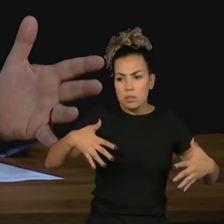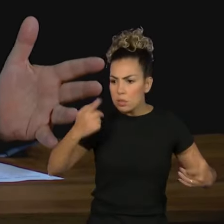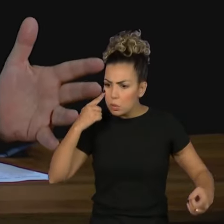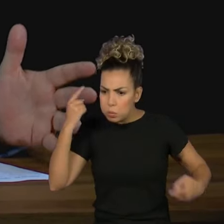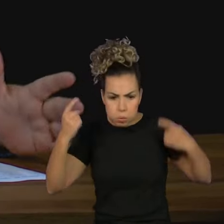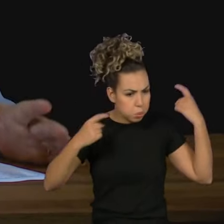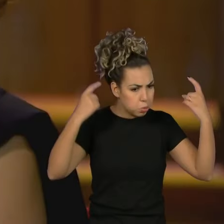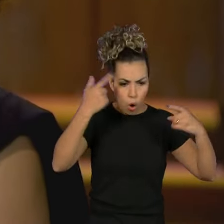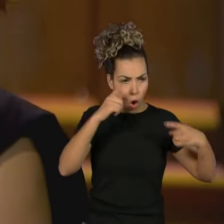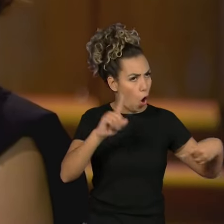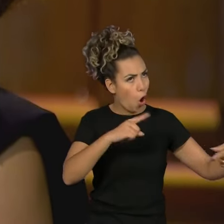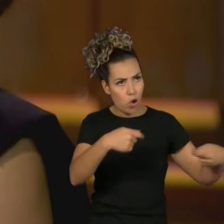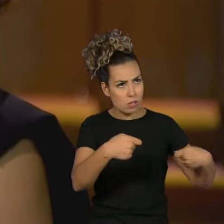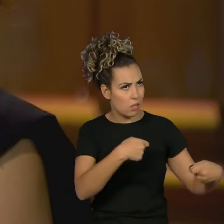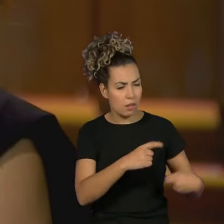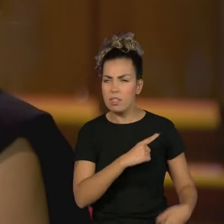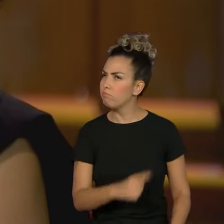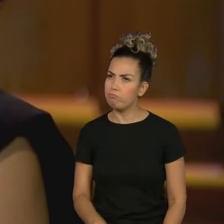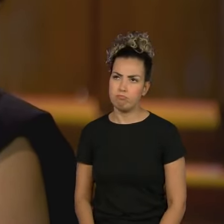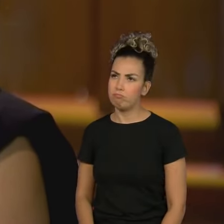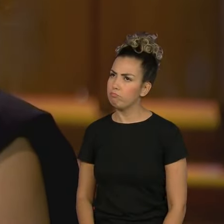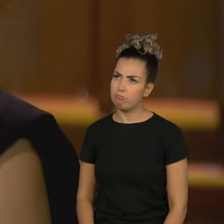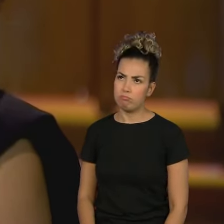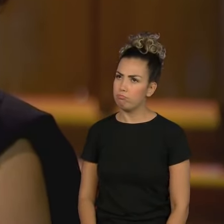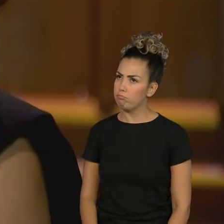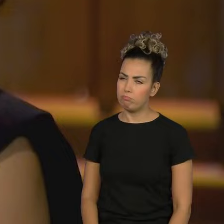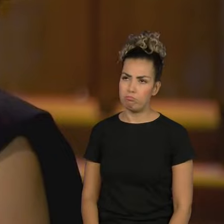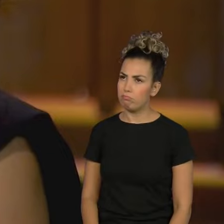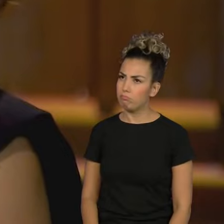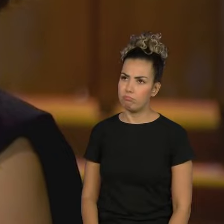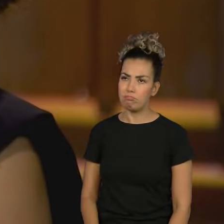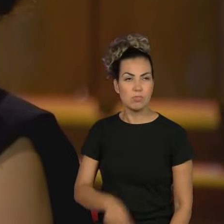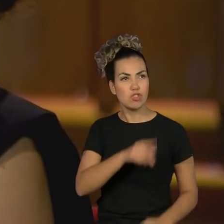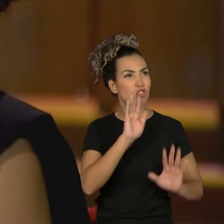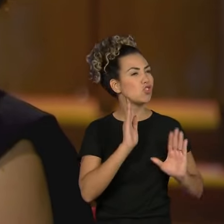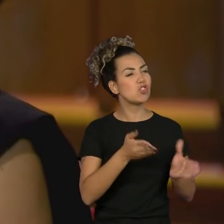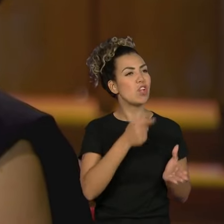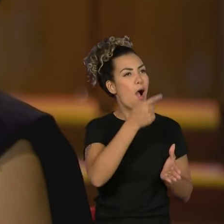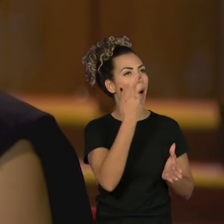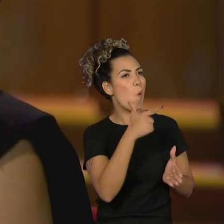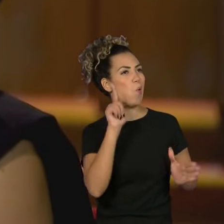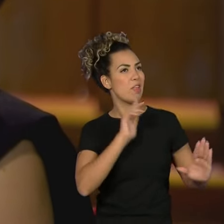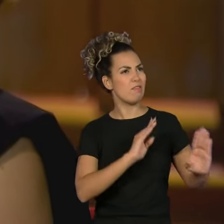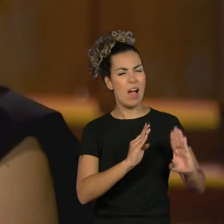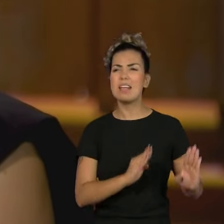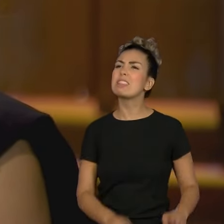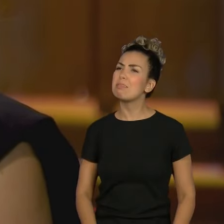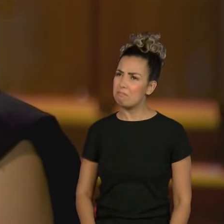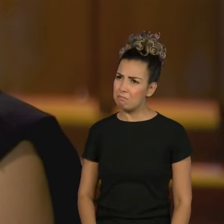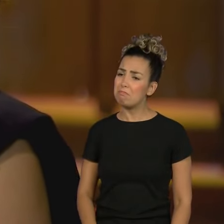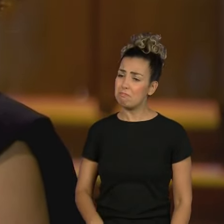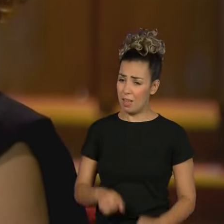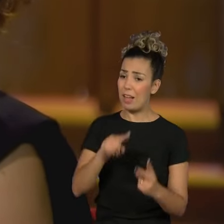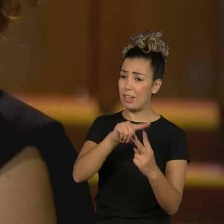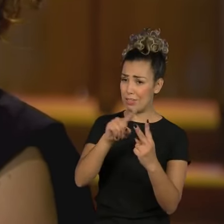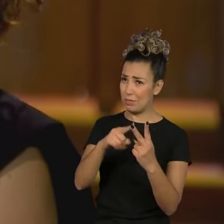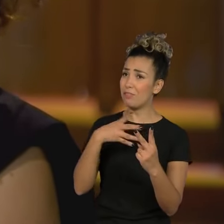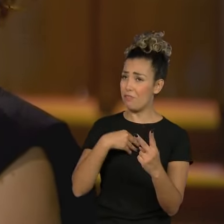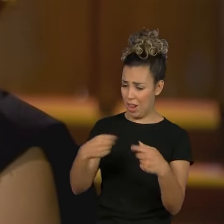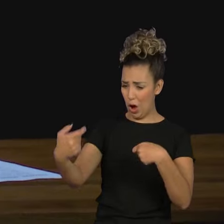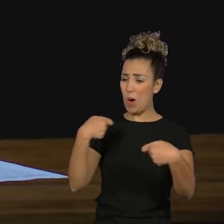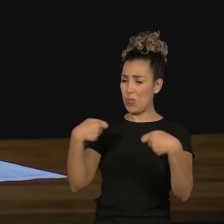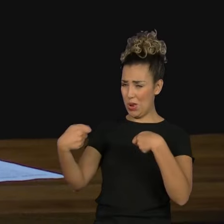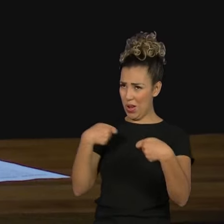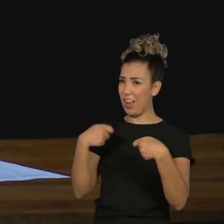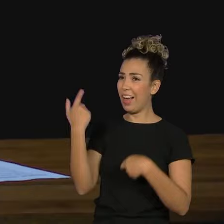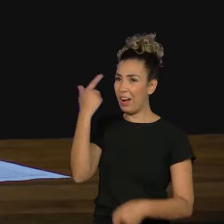vida não não não não você já tá em outra fase do joguinho outra fase do joguinho e elas me controlam inclusive elas